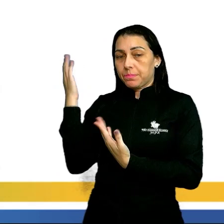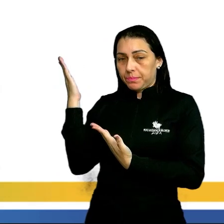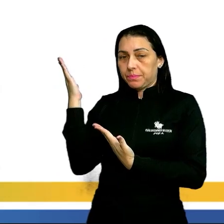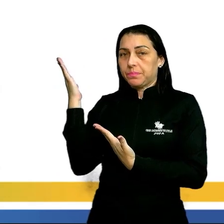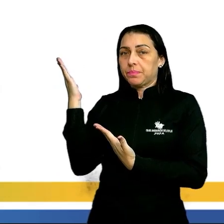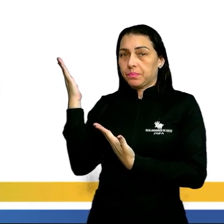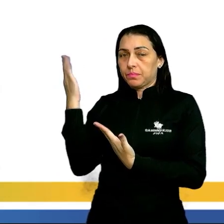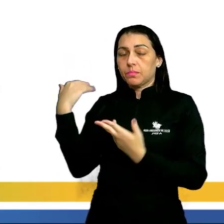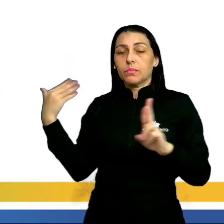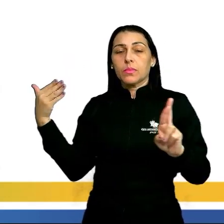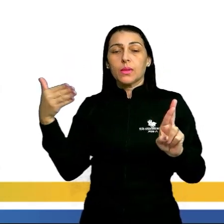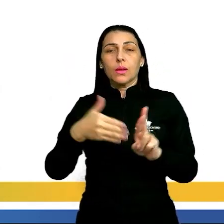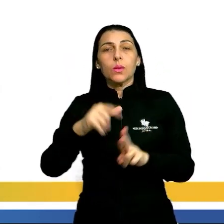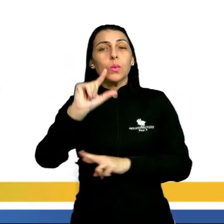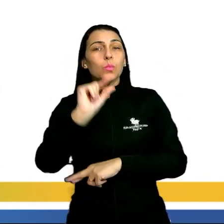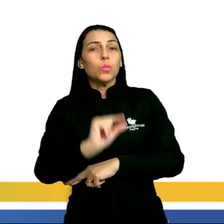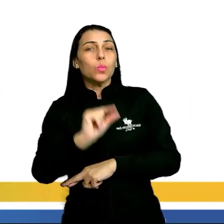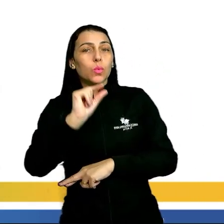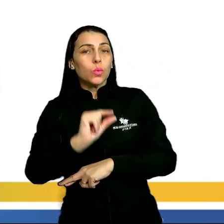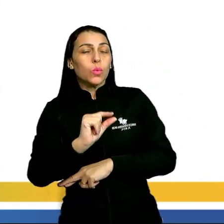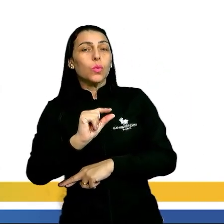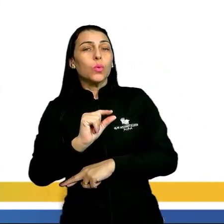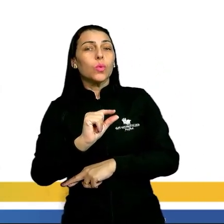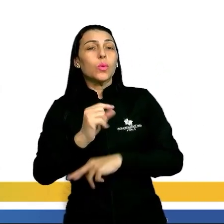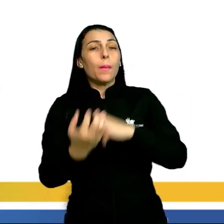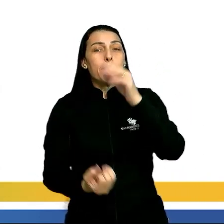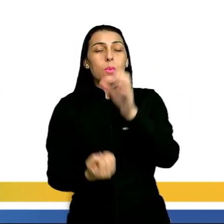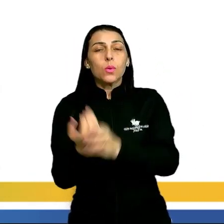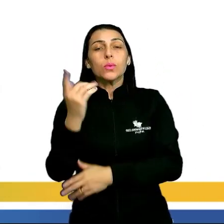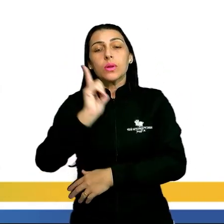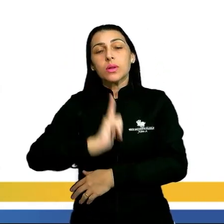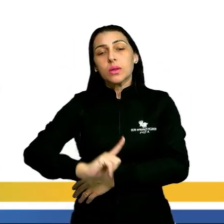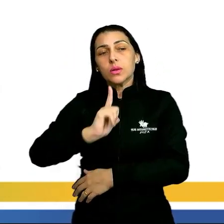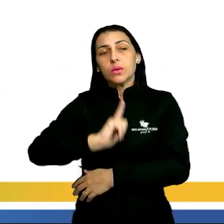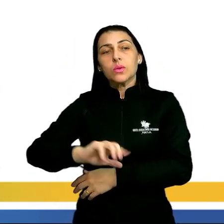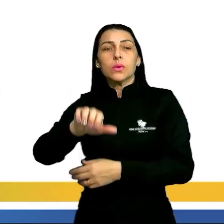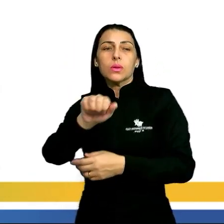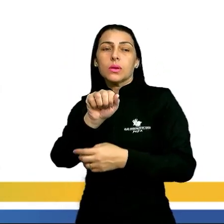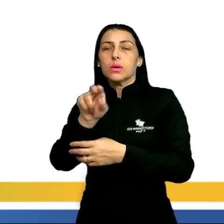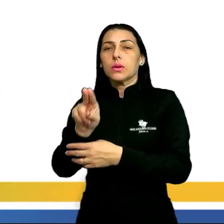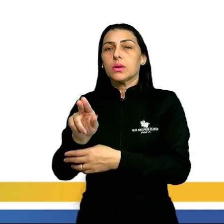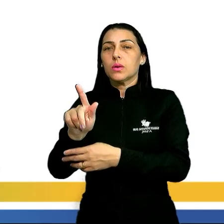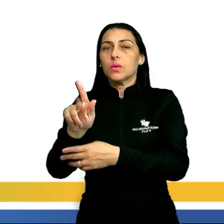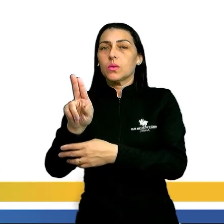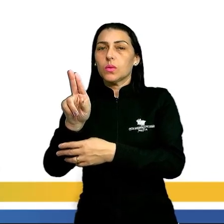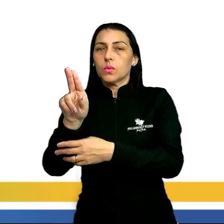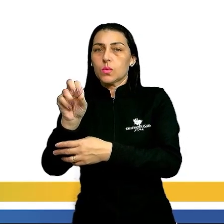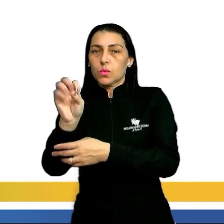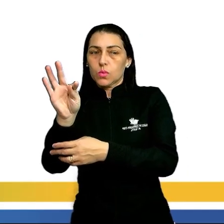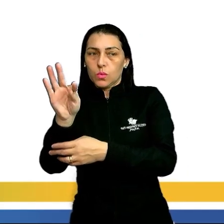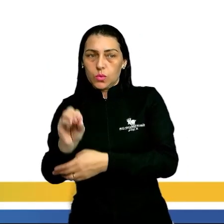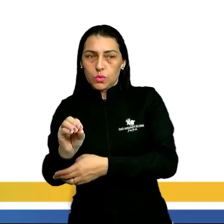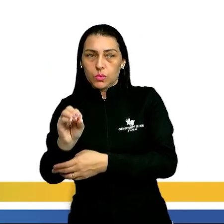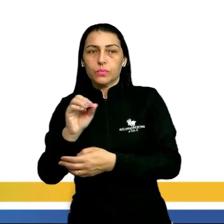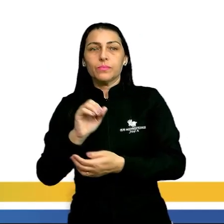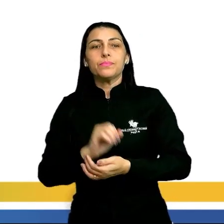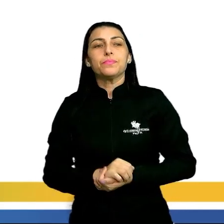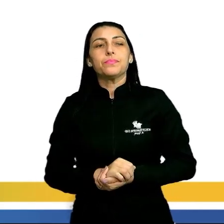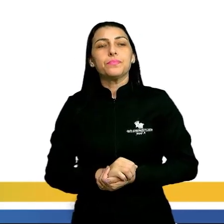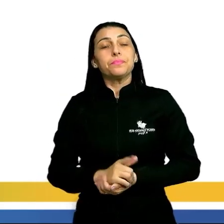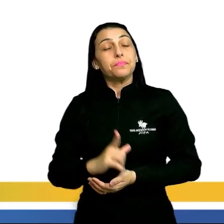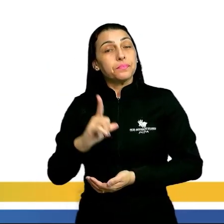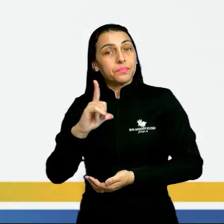forma, representam um pouco do tom da produção literária aí do Augusto dos Anjos. E